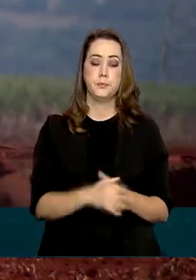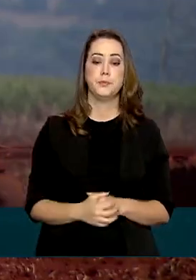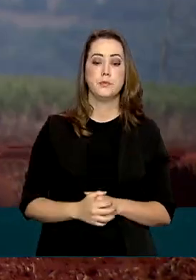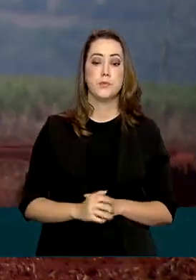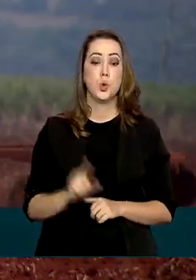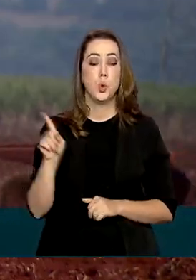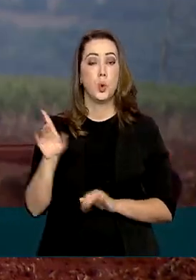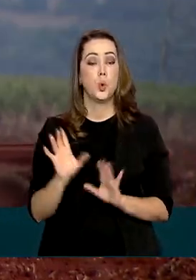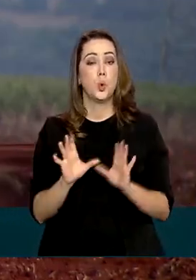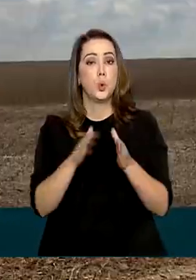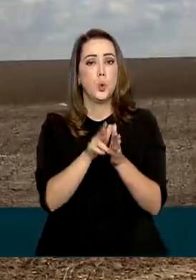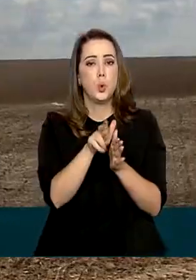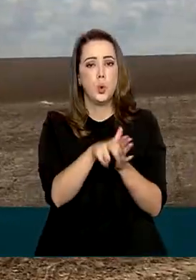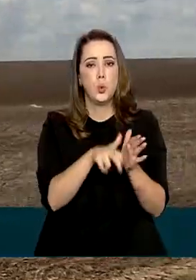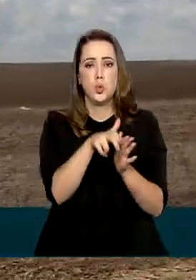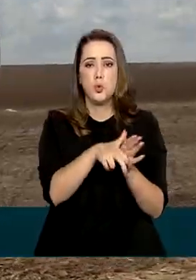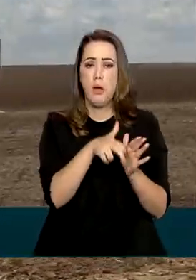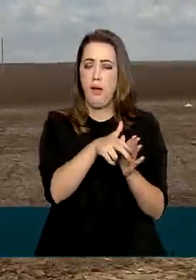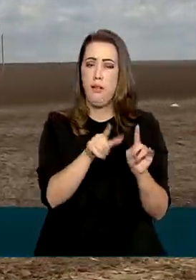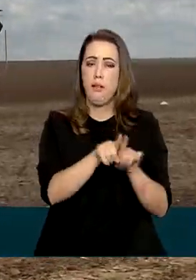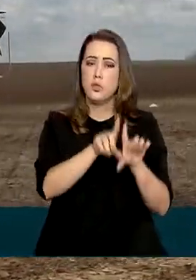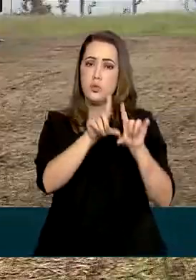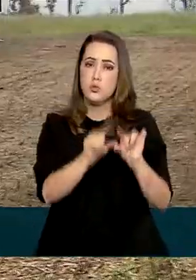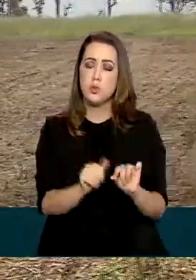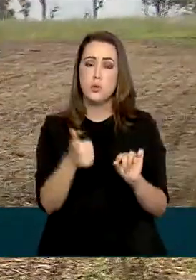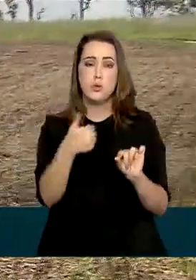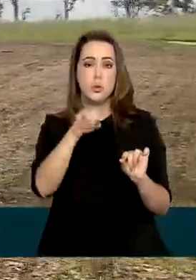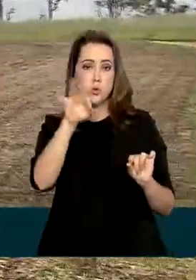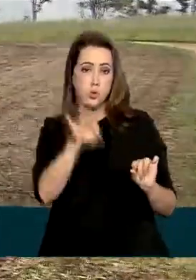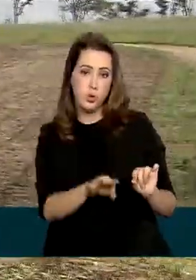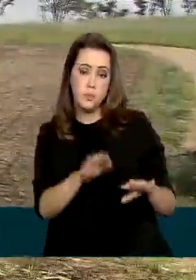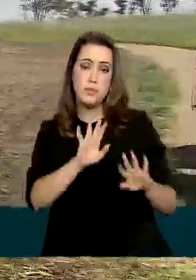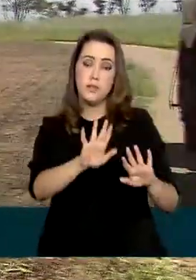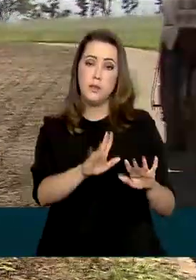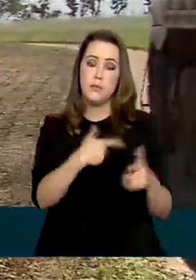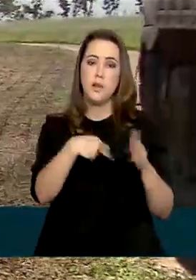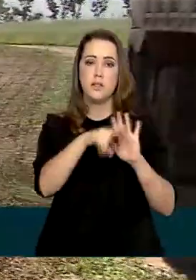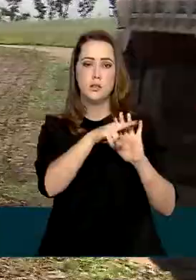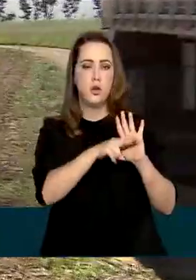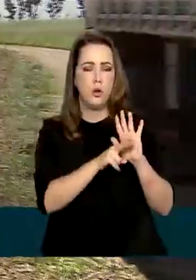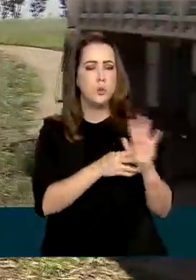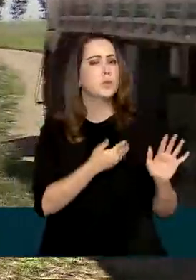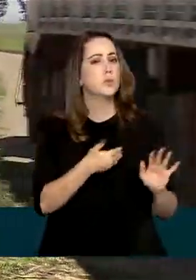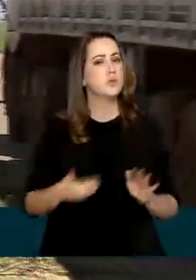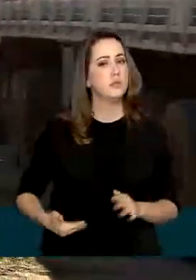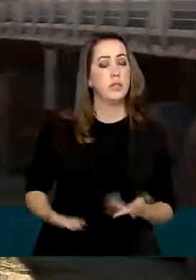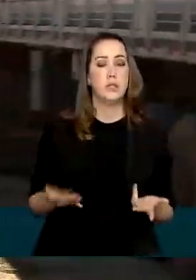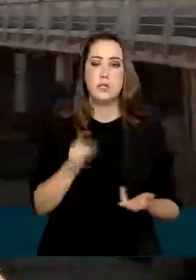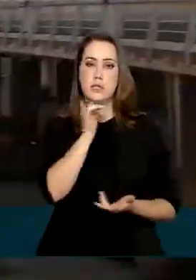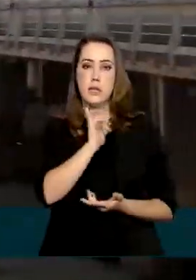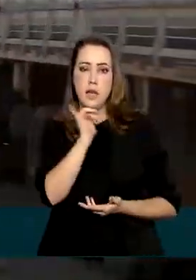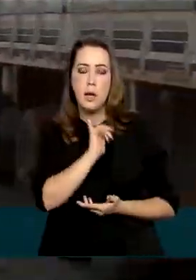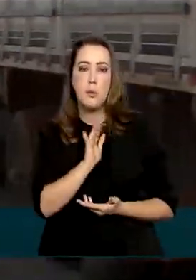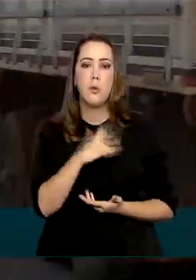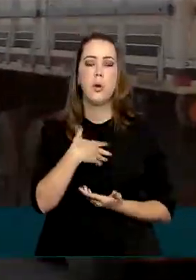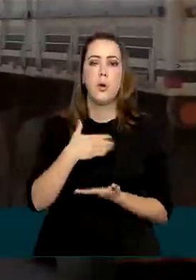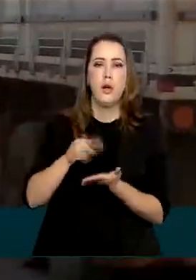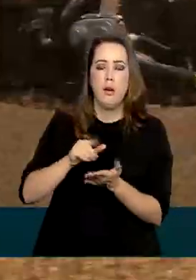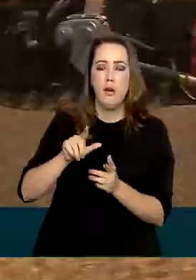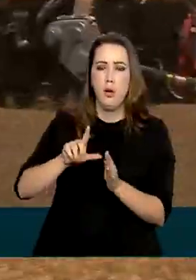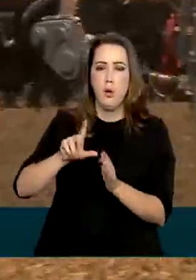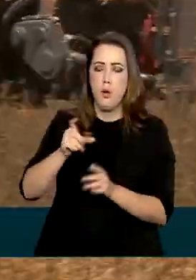18% em abril comparado a março. Mais medidas adotadas pelo governo, como o adiamento do recolhimento do PIS,